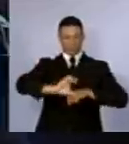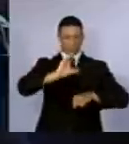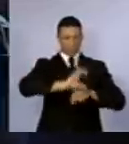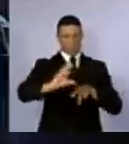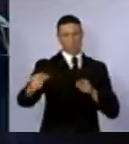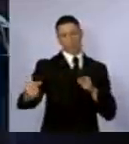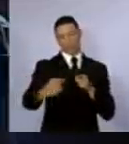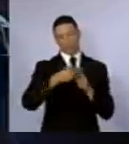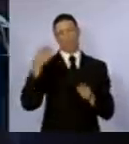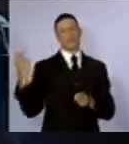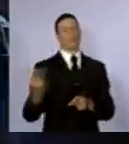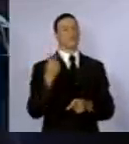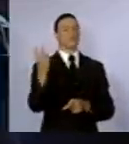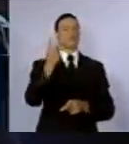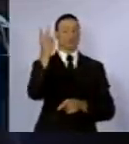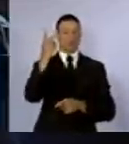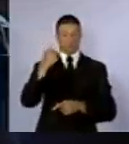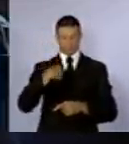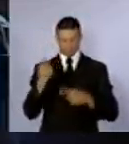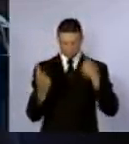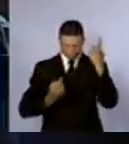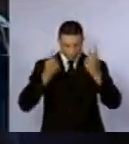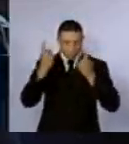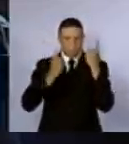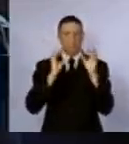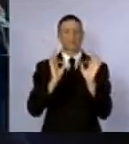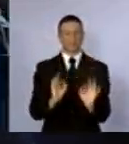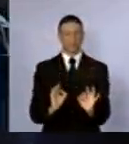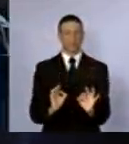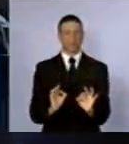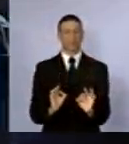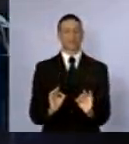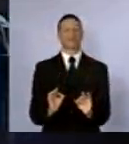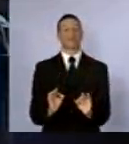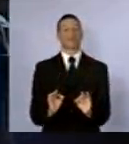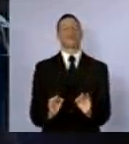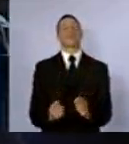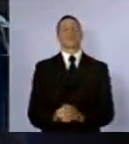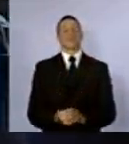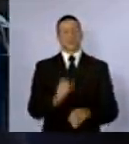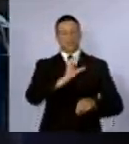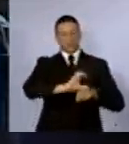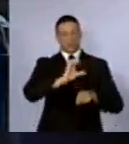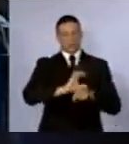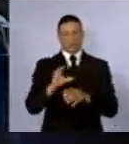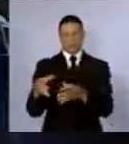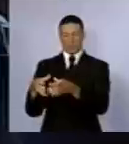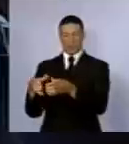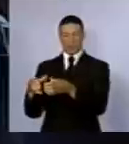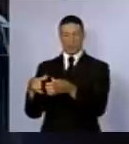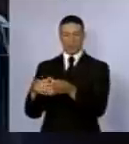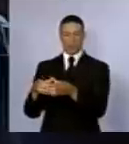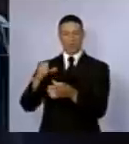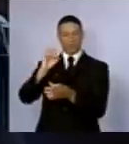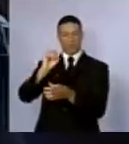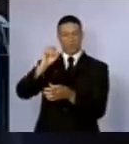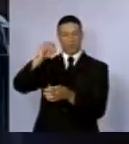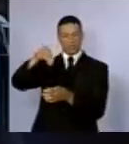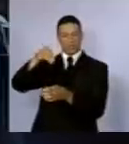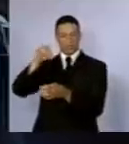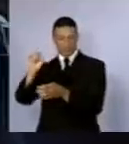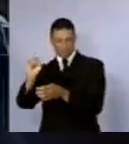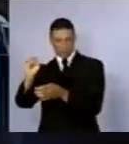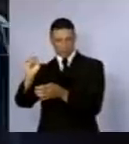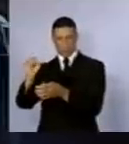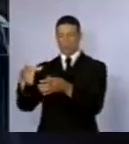e essa é a principal preocupação que a gente tem em relação a isso, né. Essa referência institucional é a OMS, a lei, ela é muito clara, ela segue aquilo